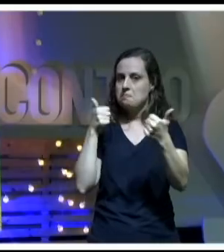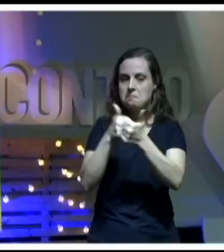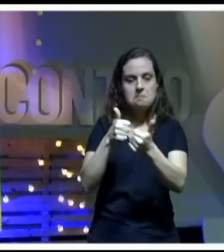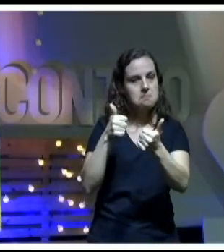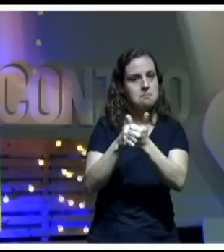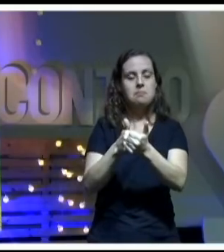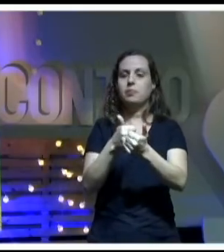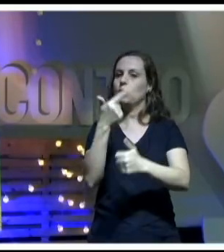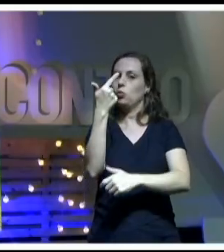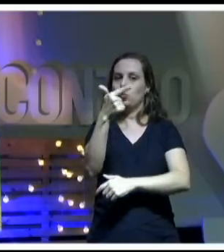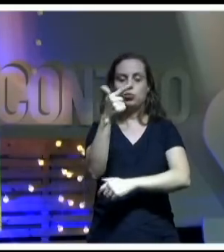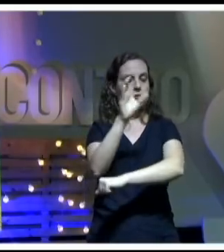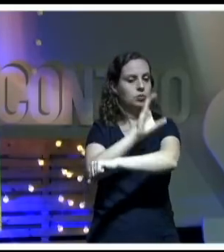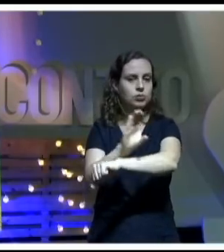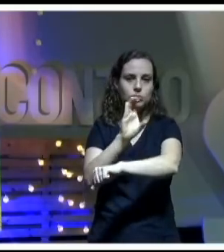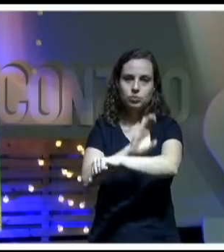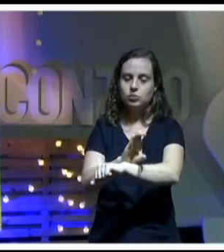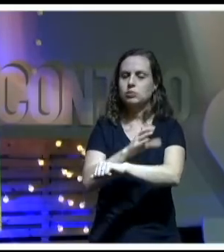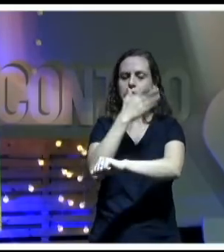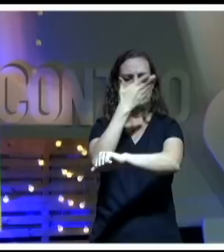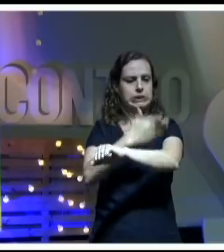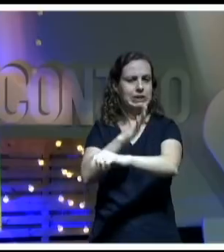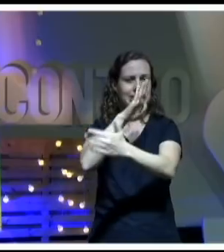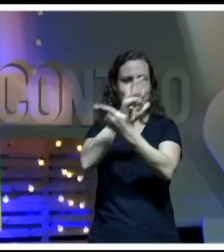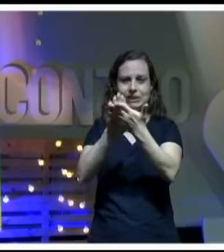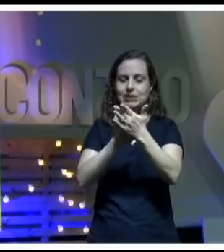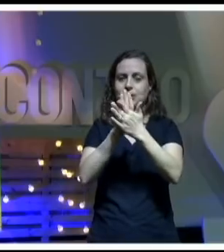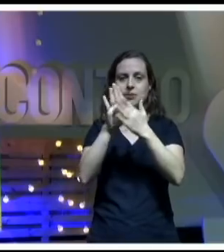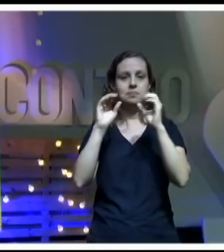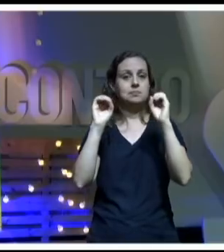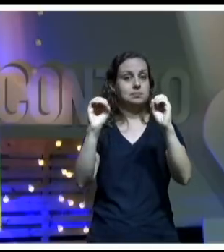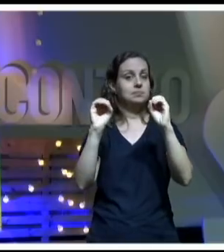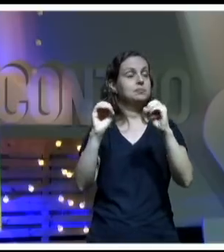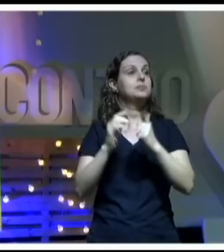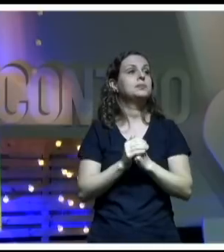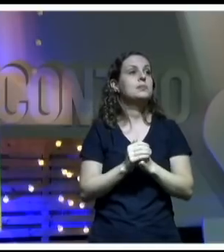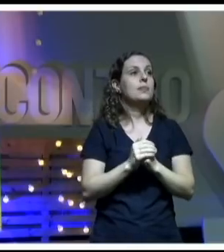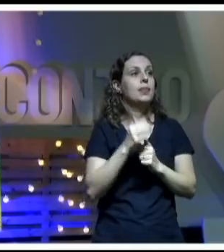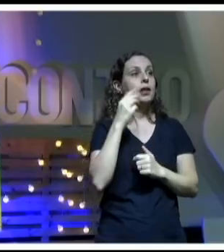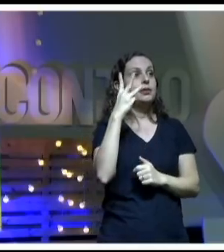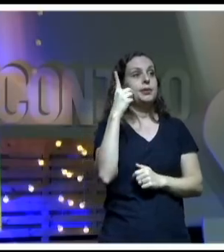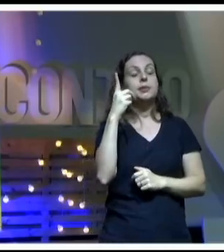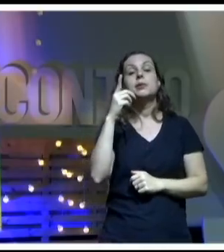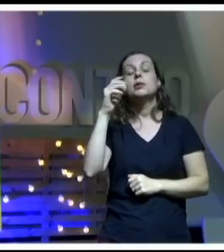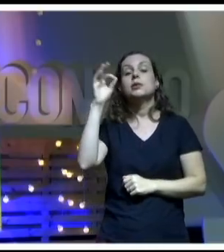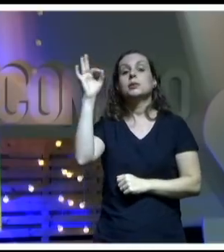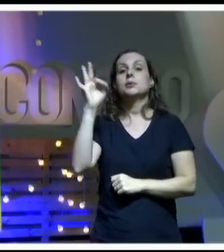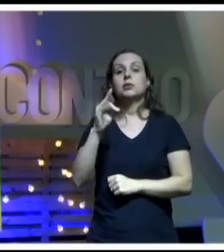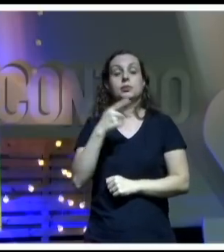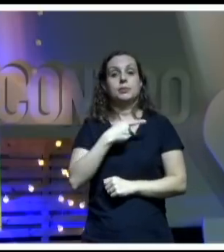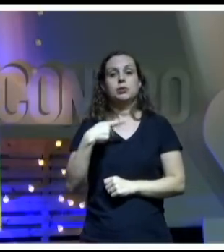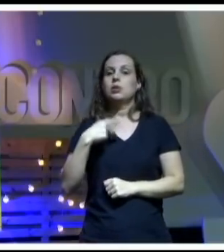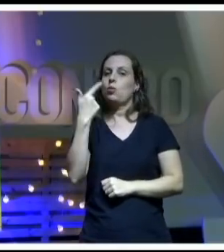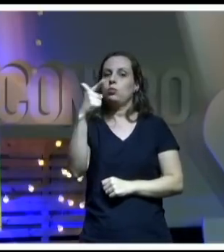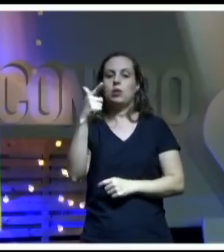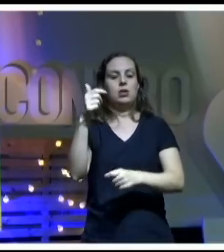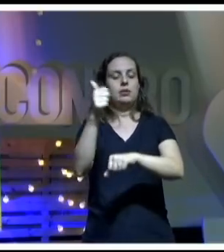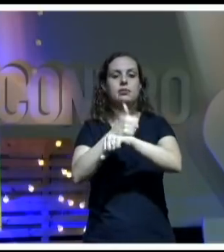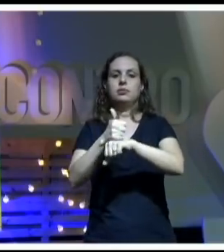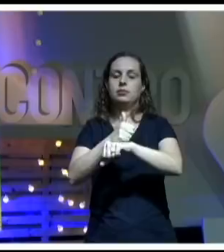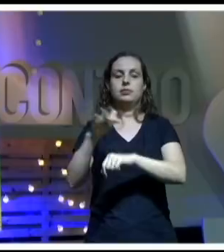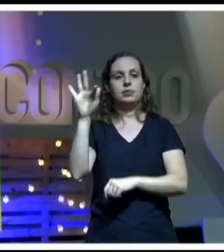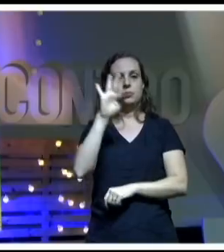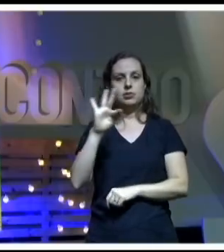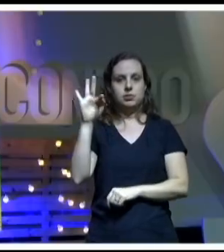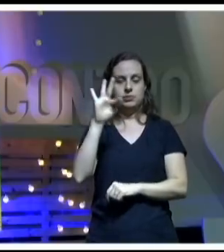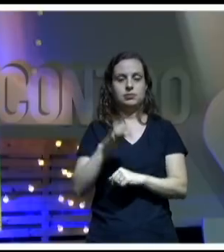para igrejas em situações difíceis olha esse dado educacional 31% pastores não têm curso superior e 1 por